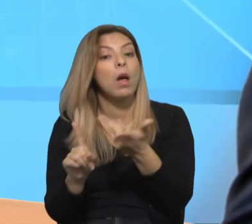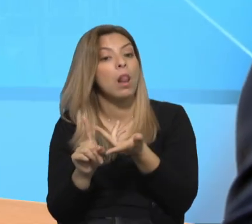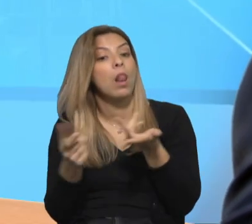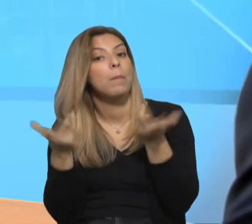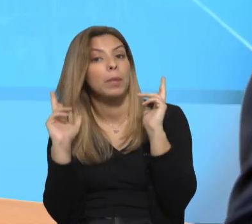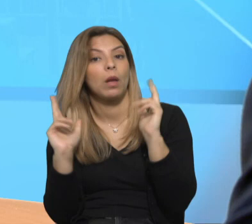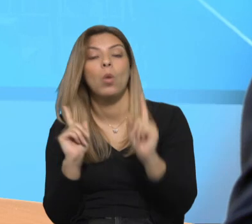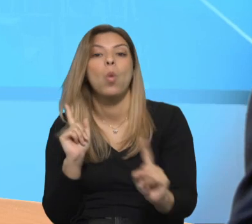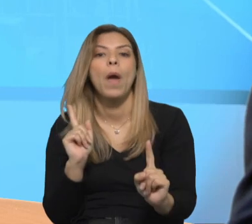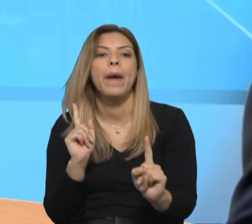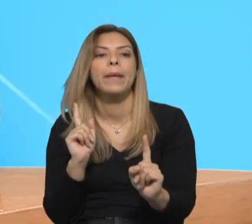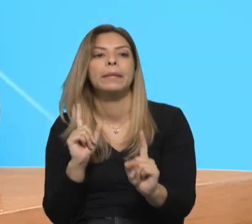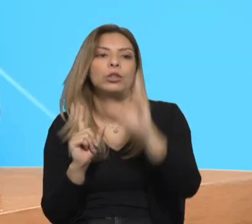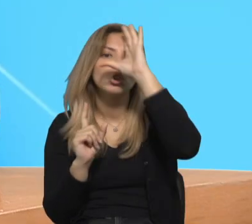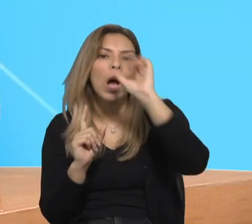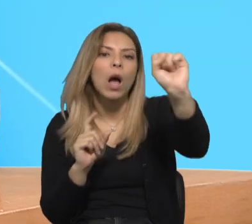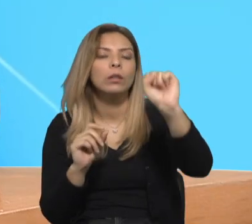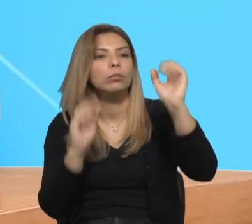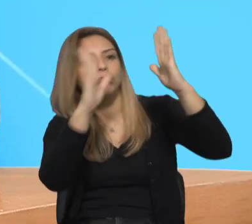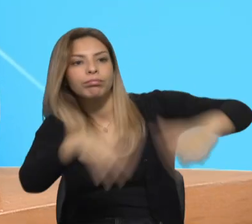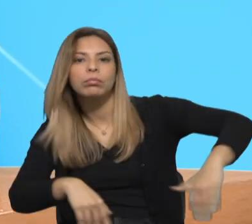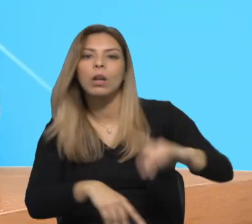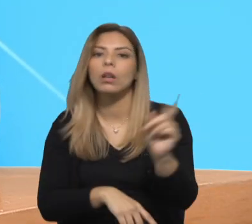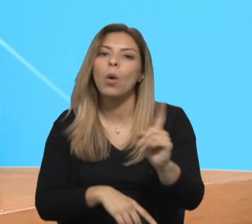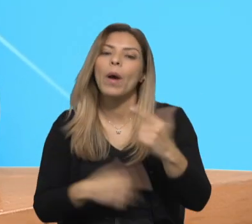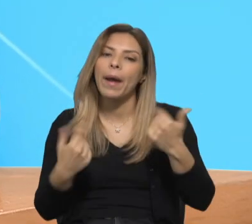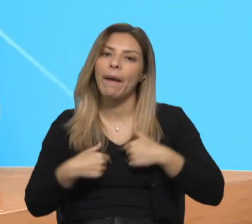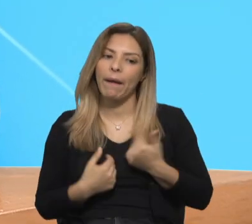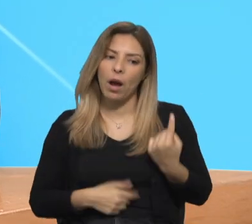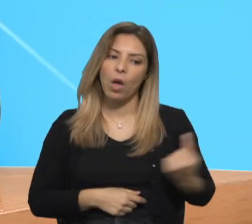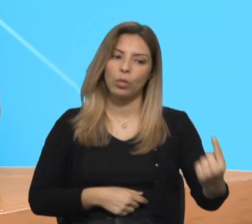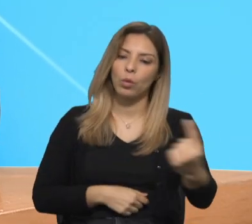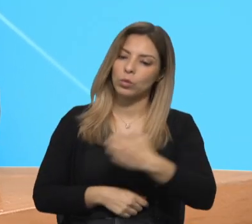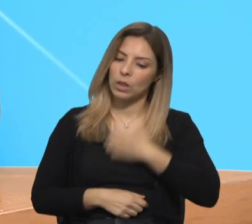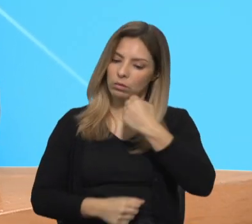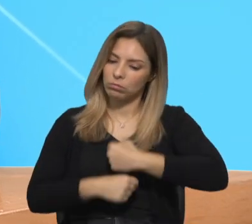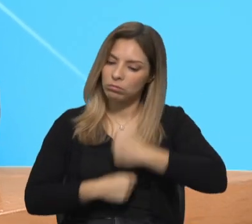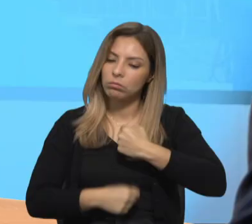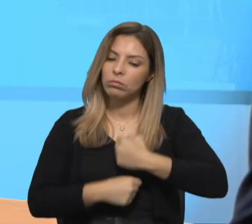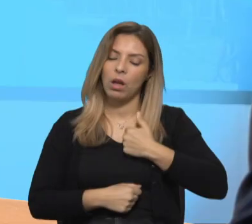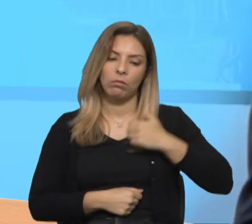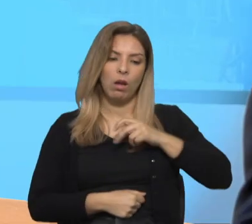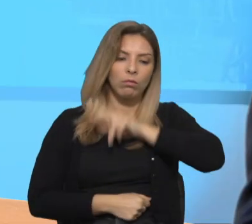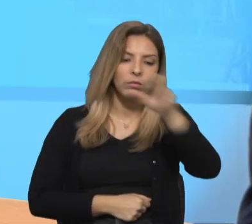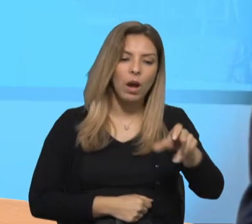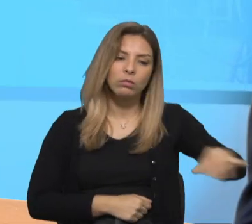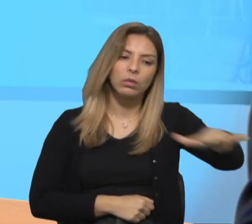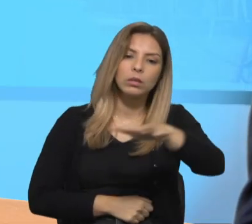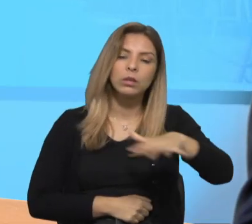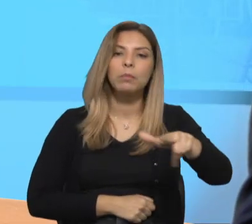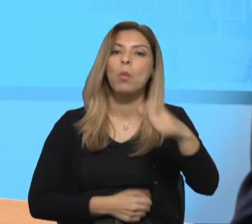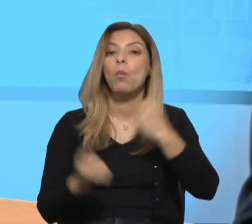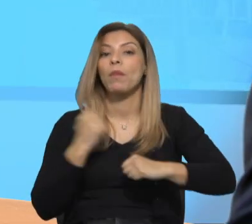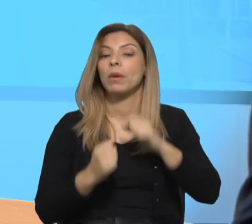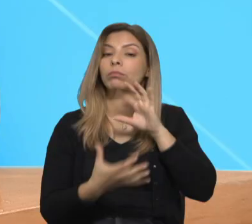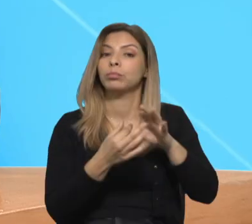apenas derrubar o regime, era construí-la no sítio onde cada um está, onde cada um trabalhava. Por isso o envolvimento exatamente em muitas empresas.